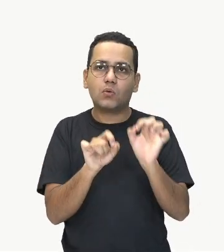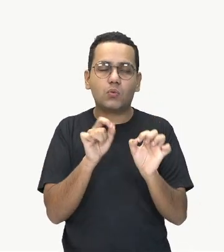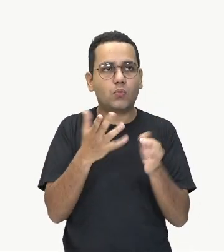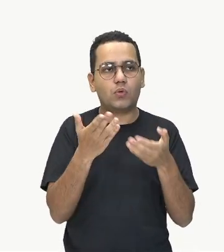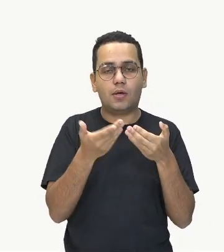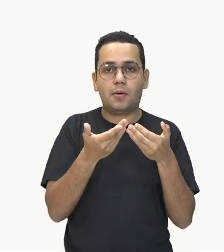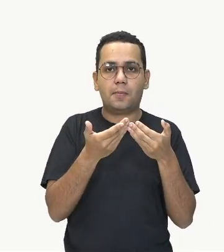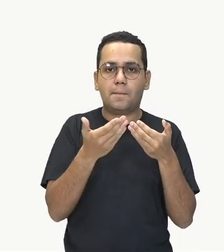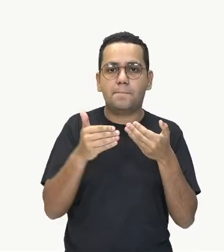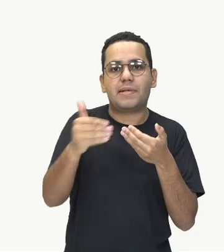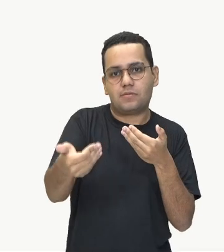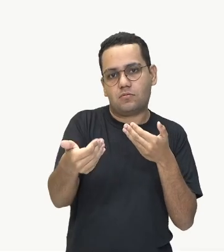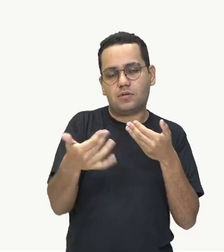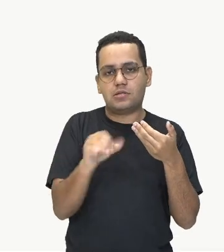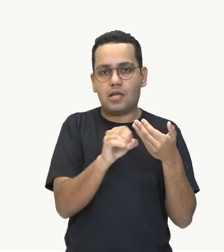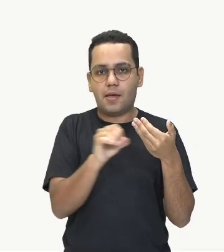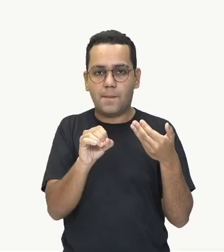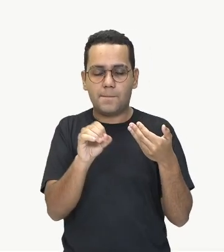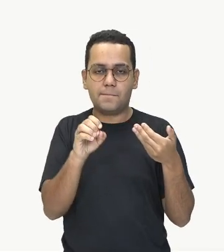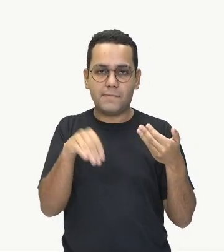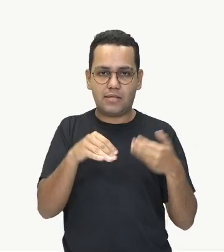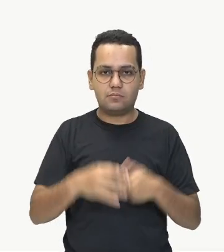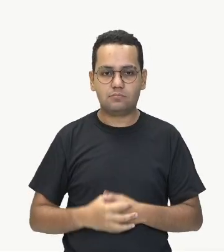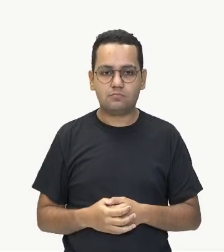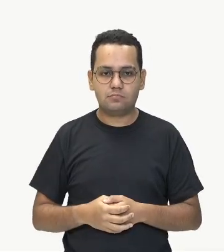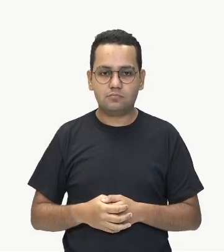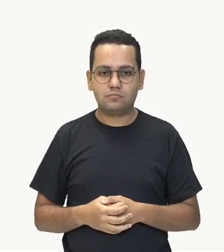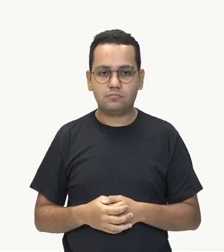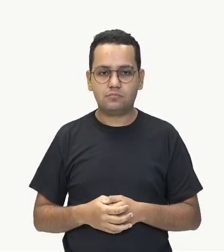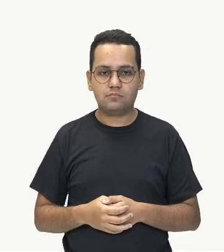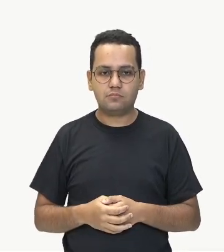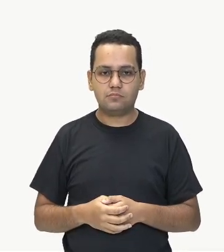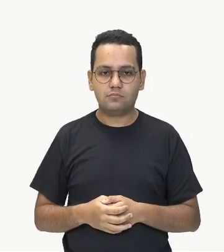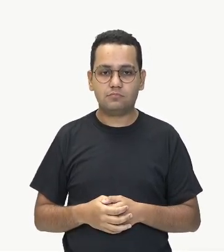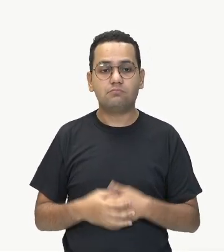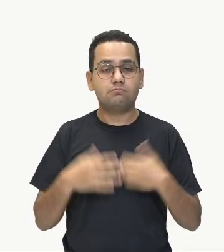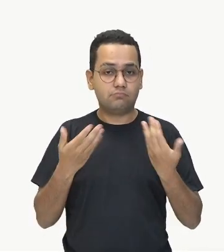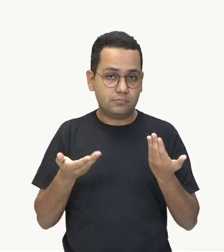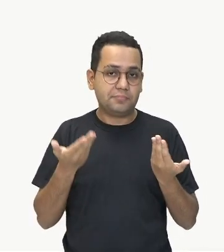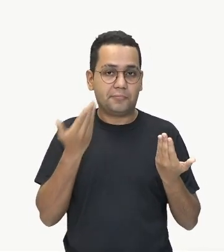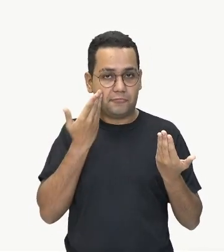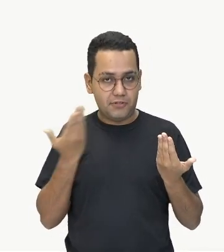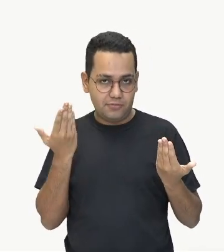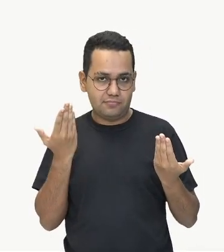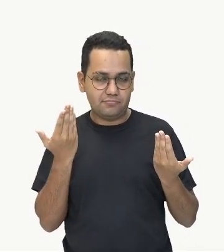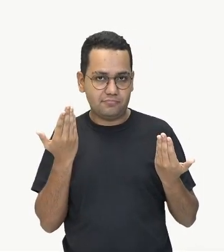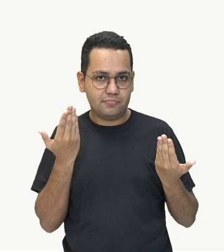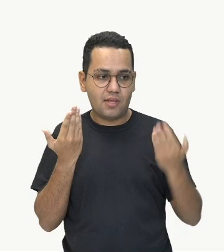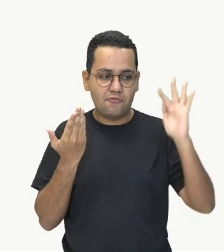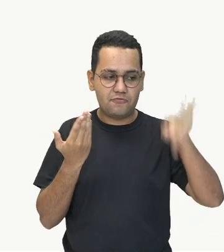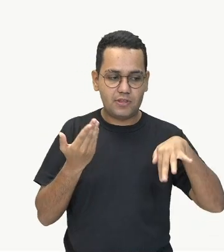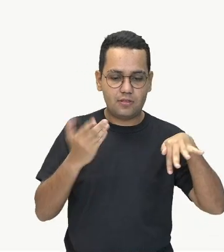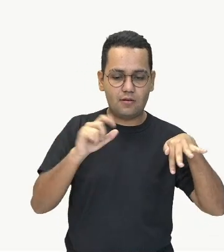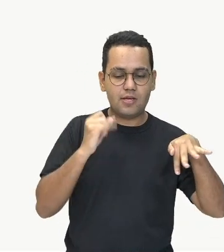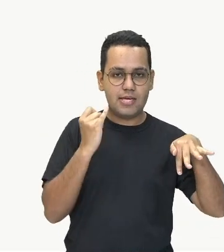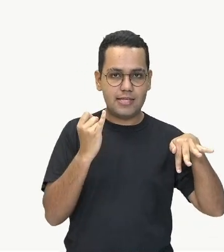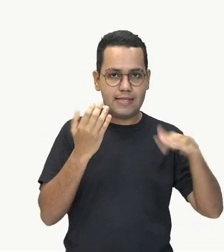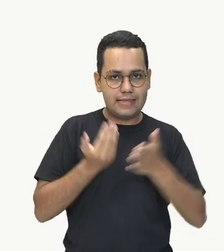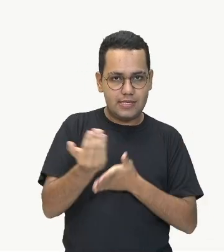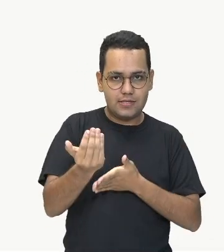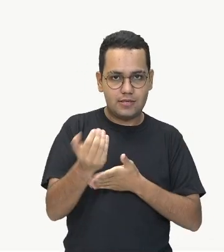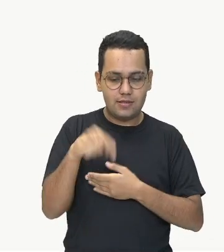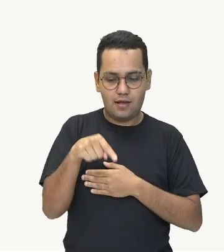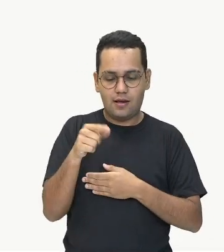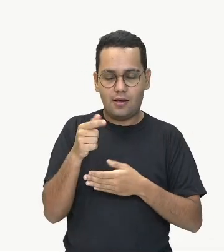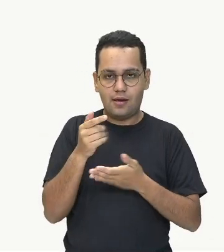100 m então variação também é o final menos o início aqui a gente tá falando de um espaço que ela percorreu Então ela